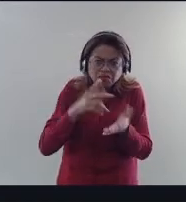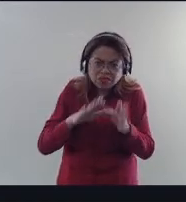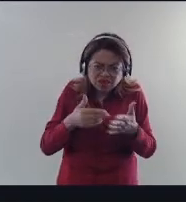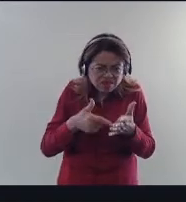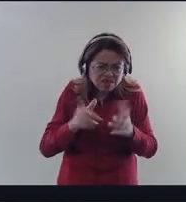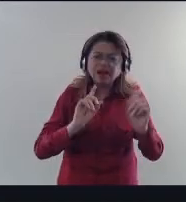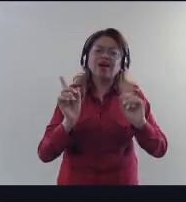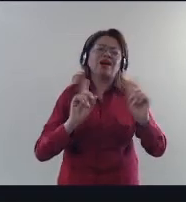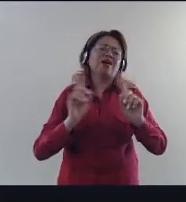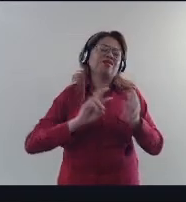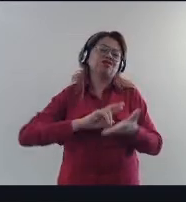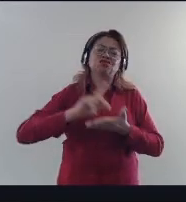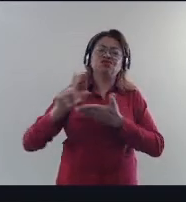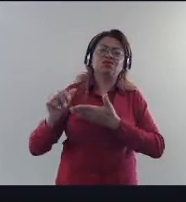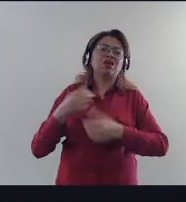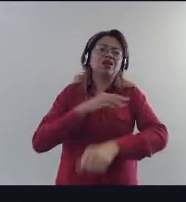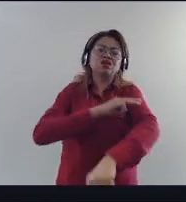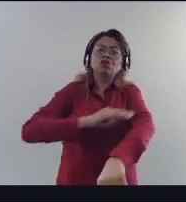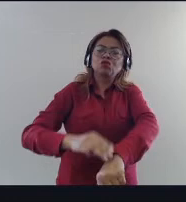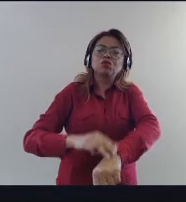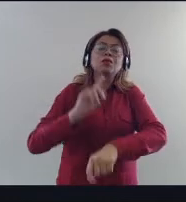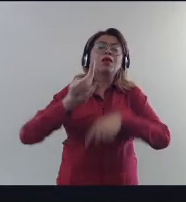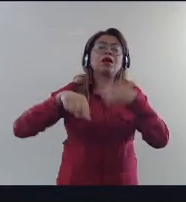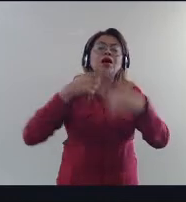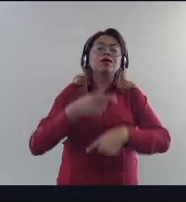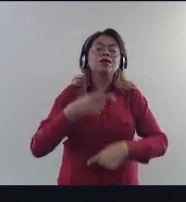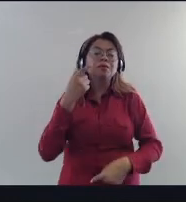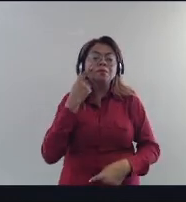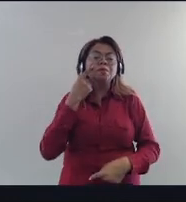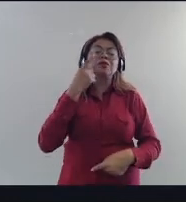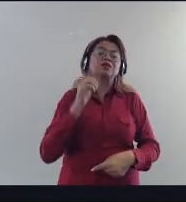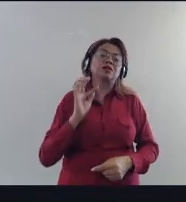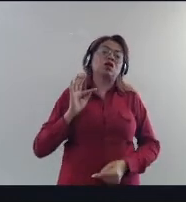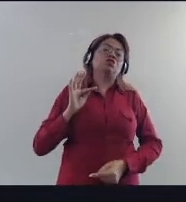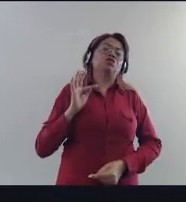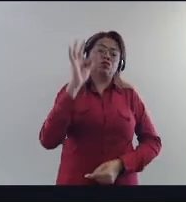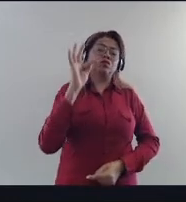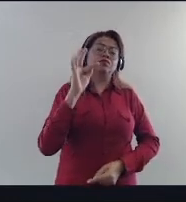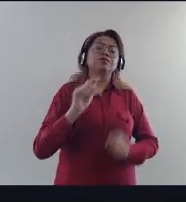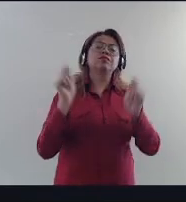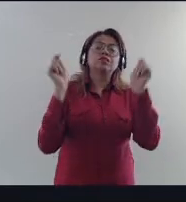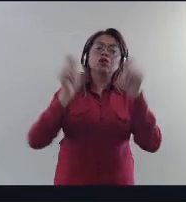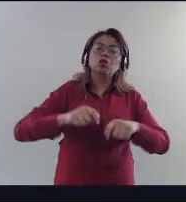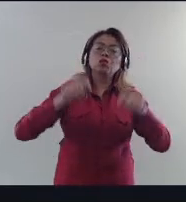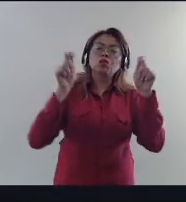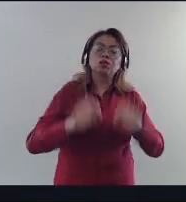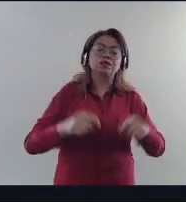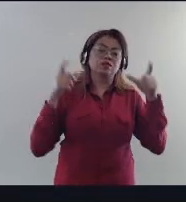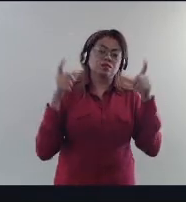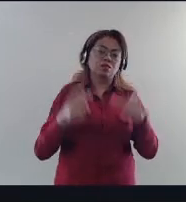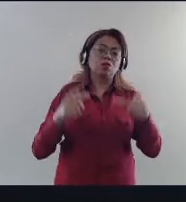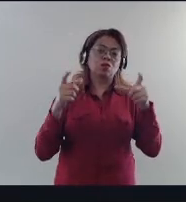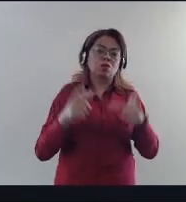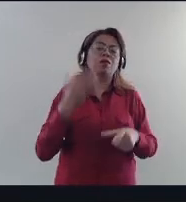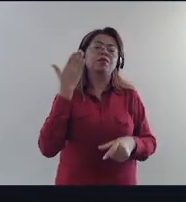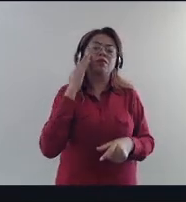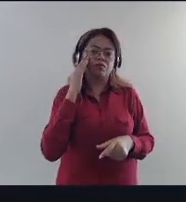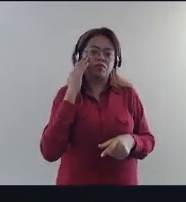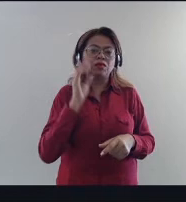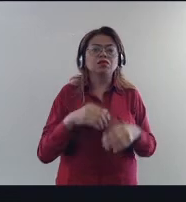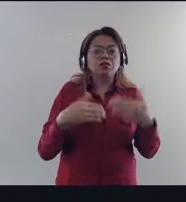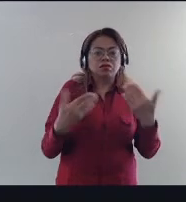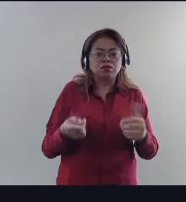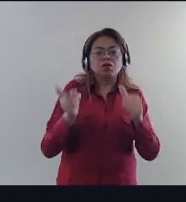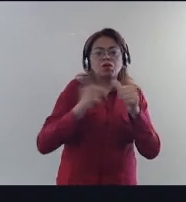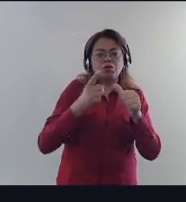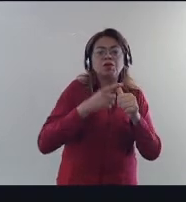aqui é outra metodologia chamada Cone do Futuro, onde eu começo a listar os possíveis cenários. Então, o cenário absurdo, que é esse